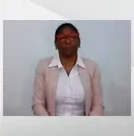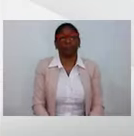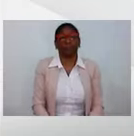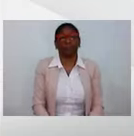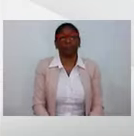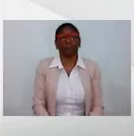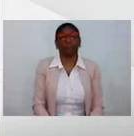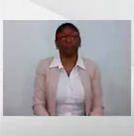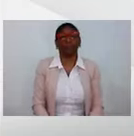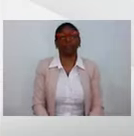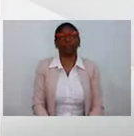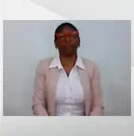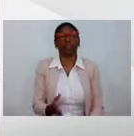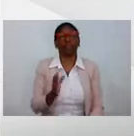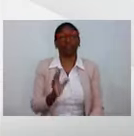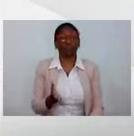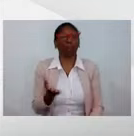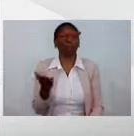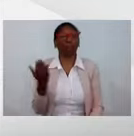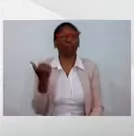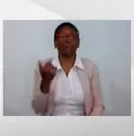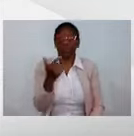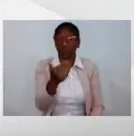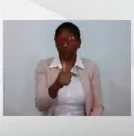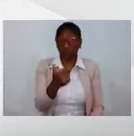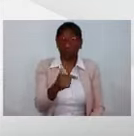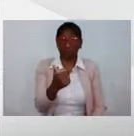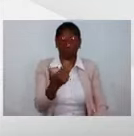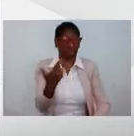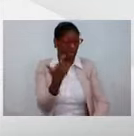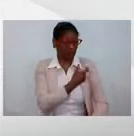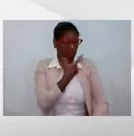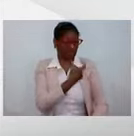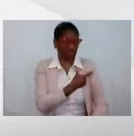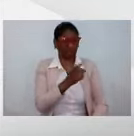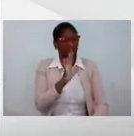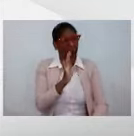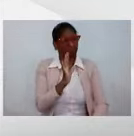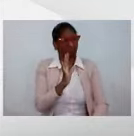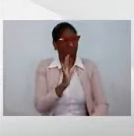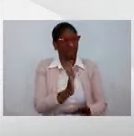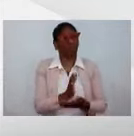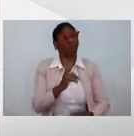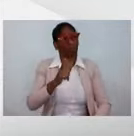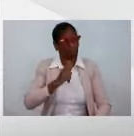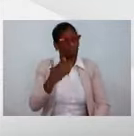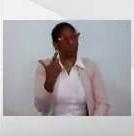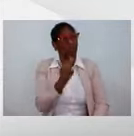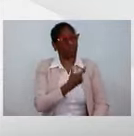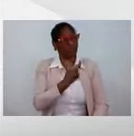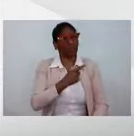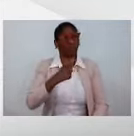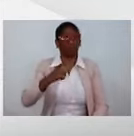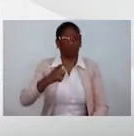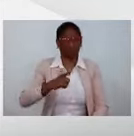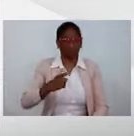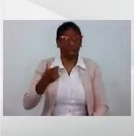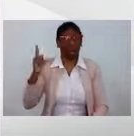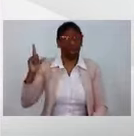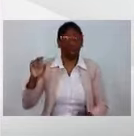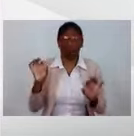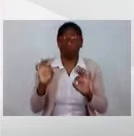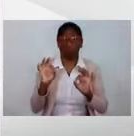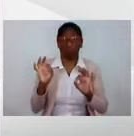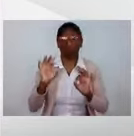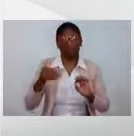de recidava num tempo em que nós não tínhamos a vacina, não tínhamos outros instrumentos para lidar